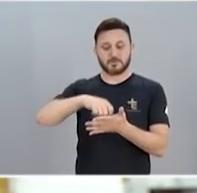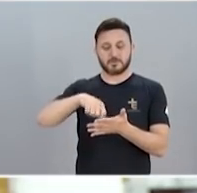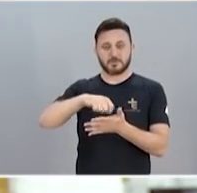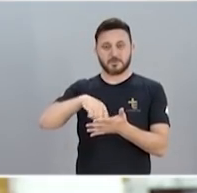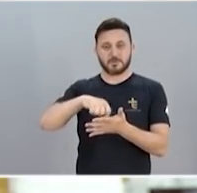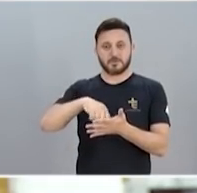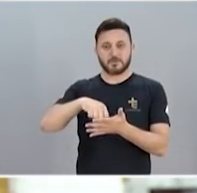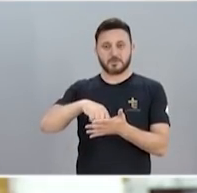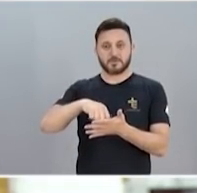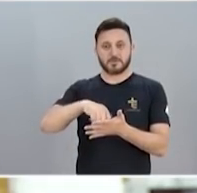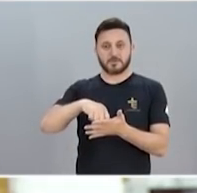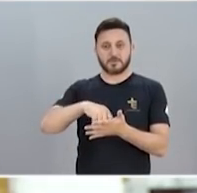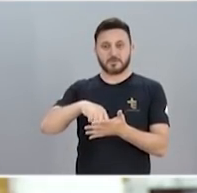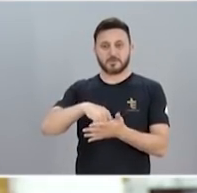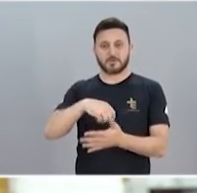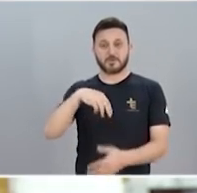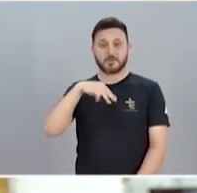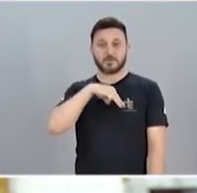segundo